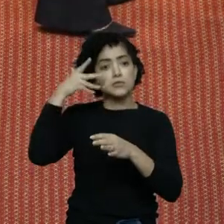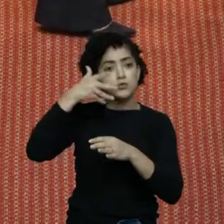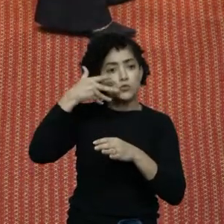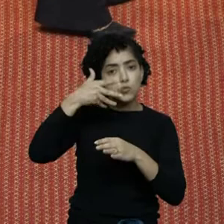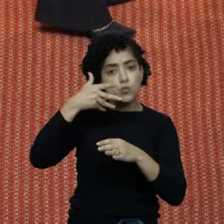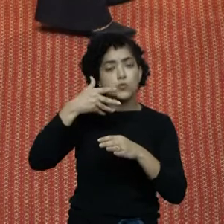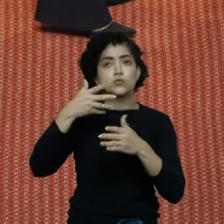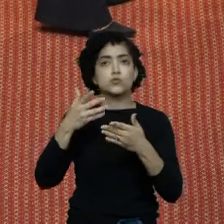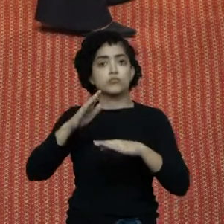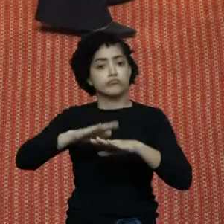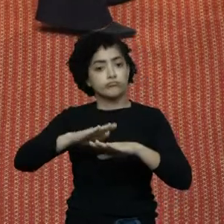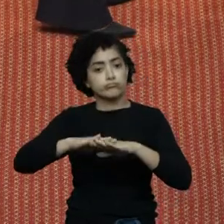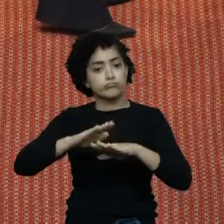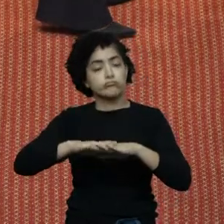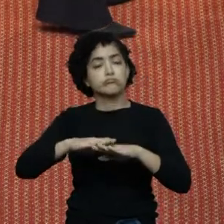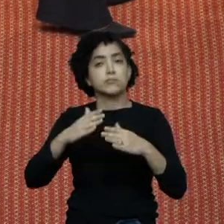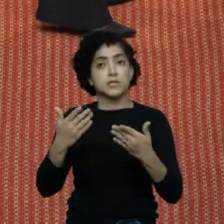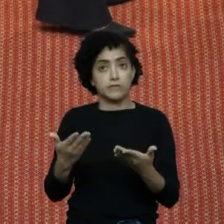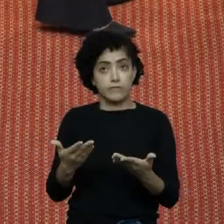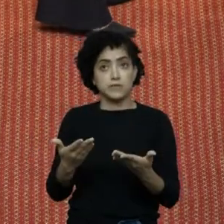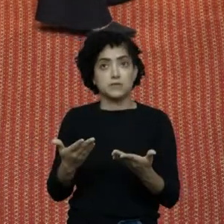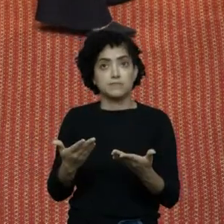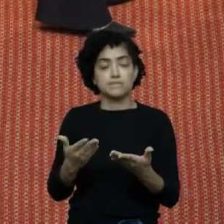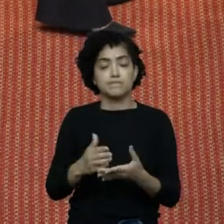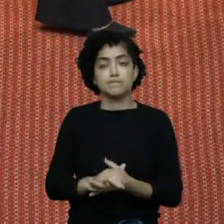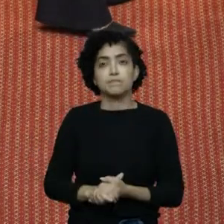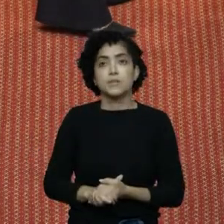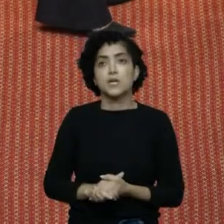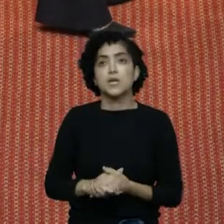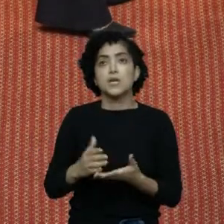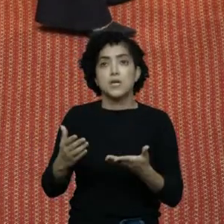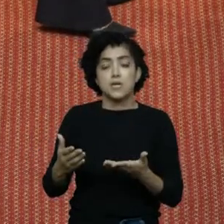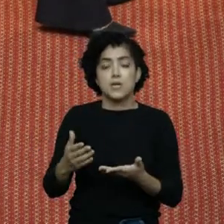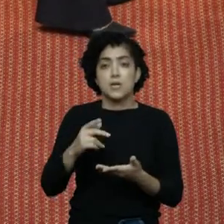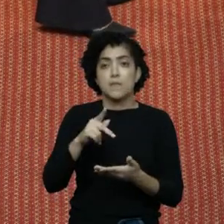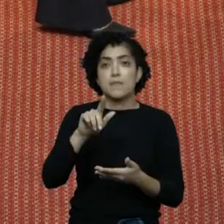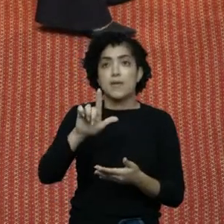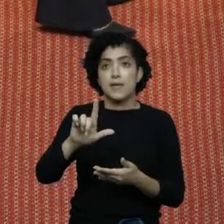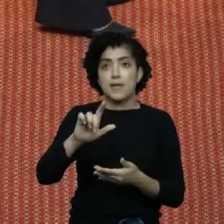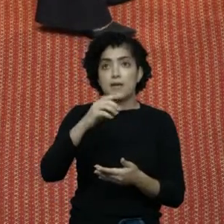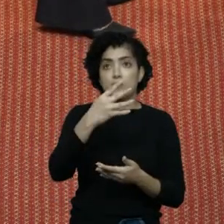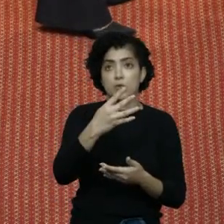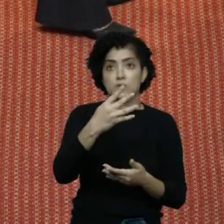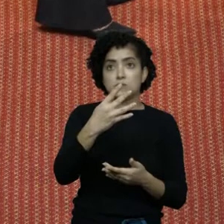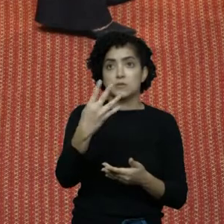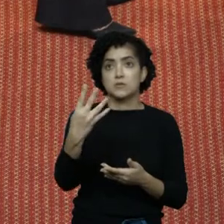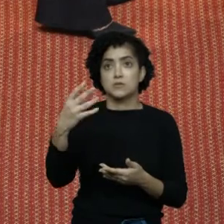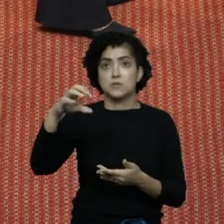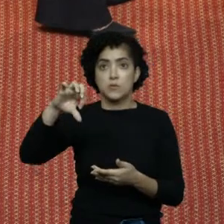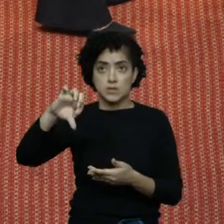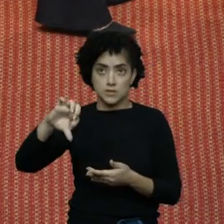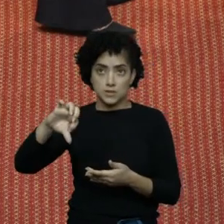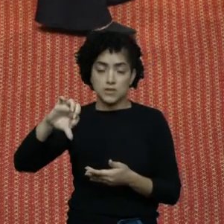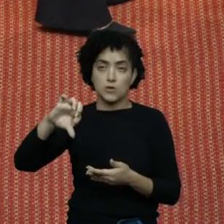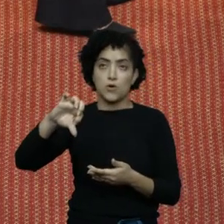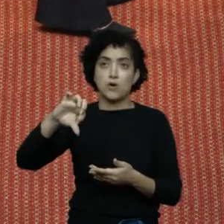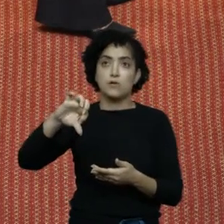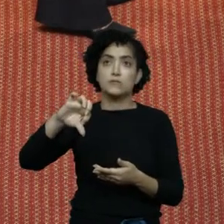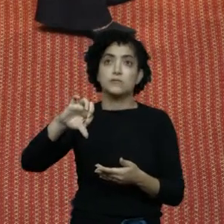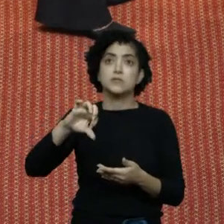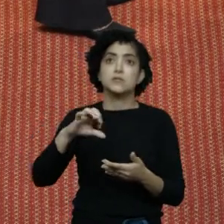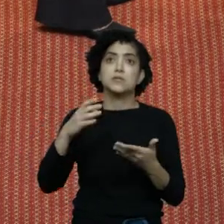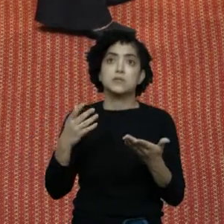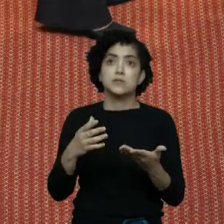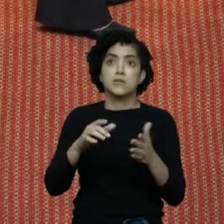né com aquilo que ele realmente faça o governo envio.pl 449 e o que acabou resultando